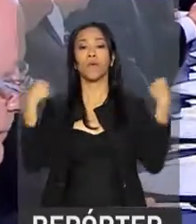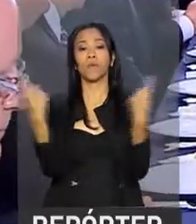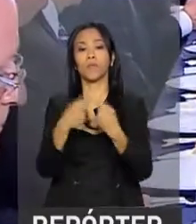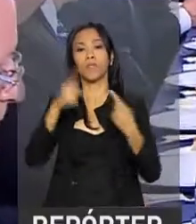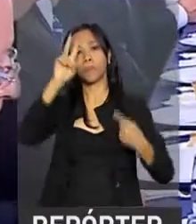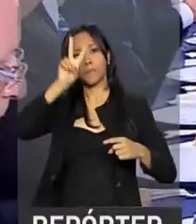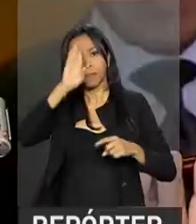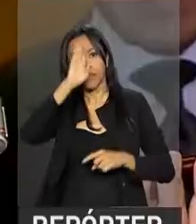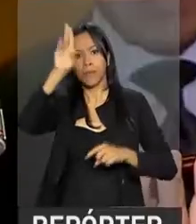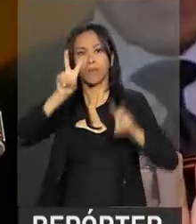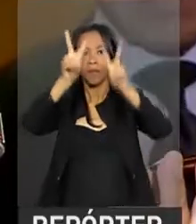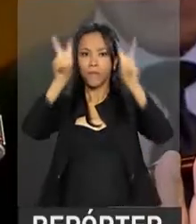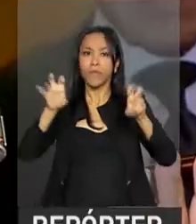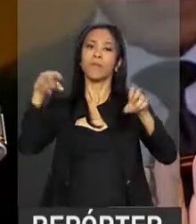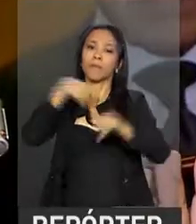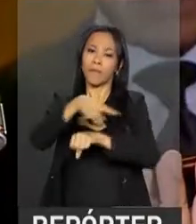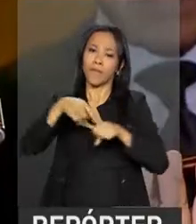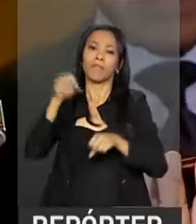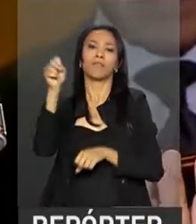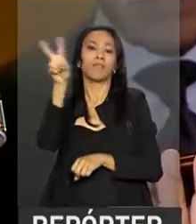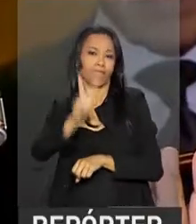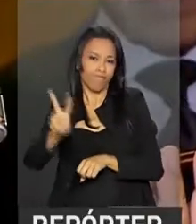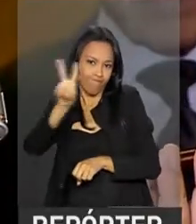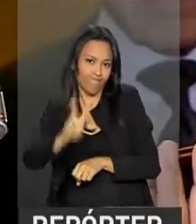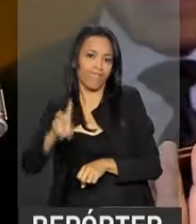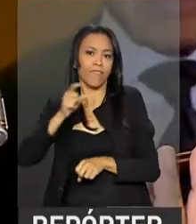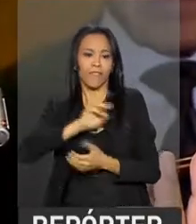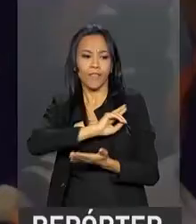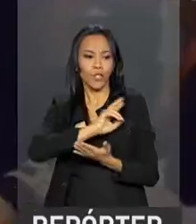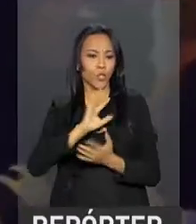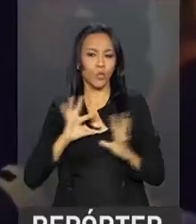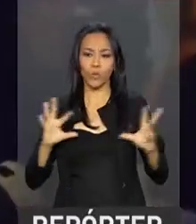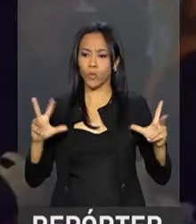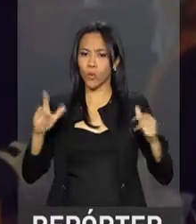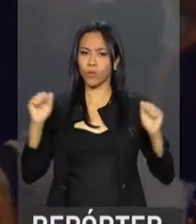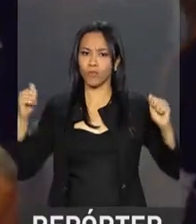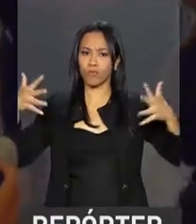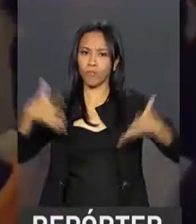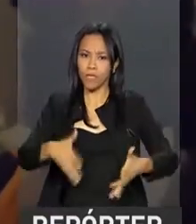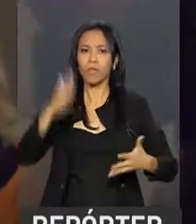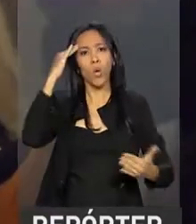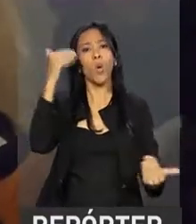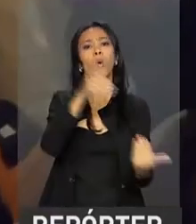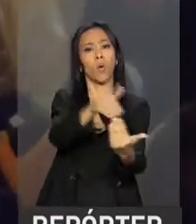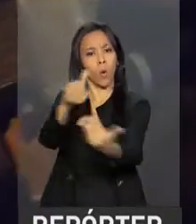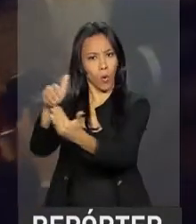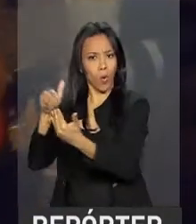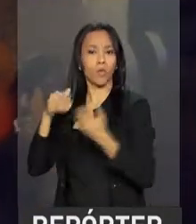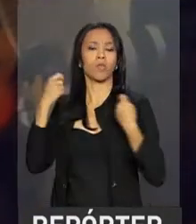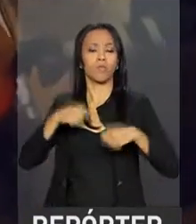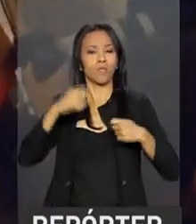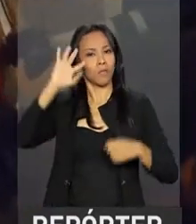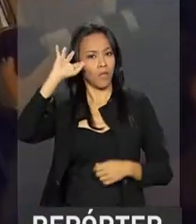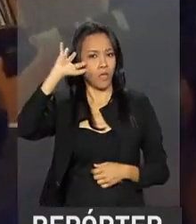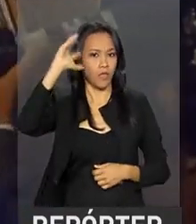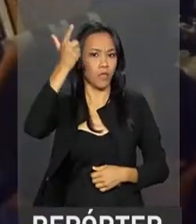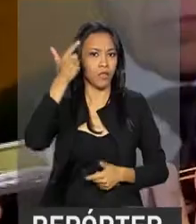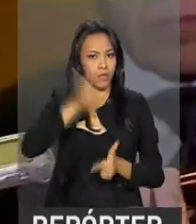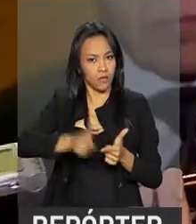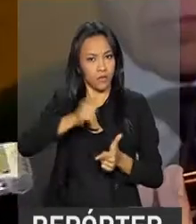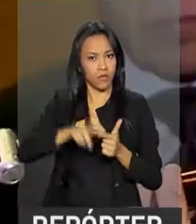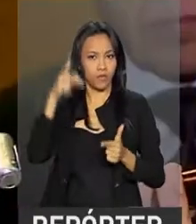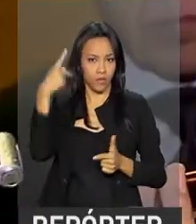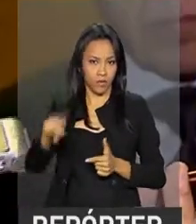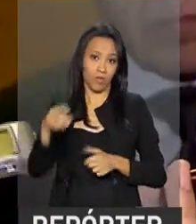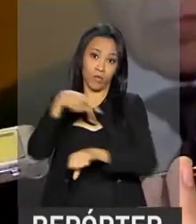venezuela o presidente michel temer disse que todos os participantes concordam que é preciso uma solução democrática para o país